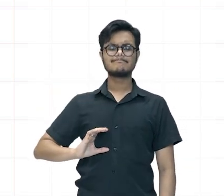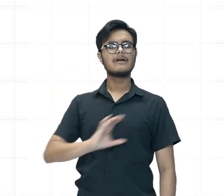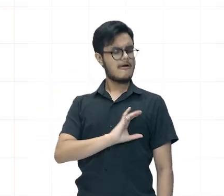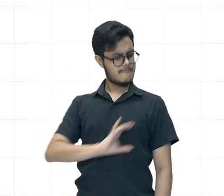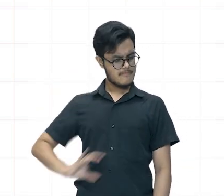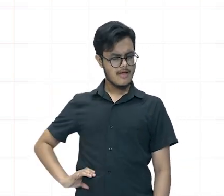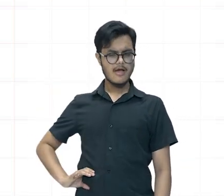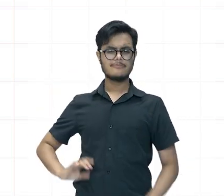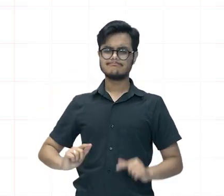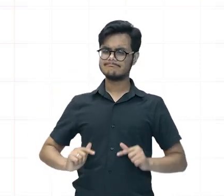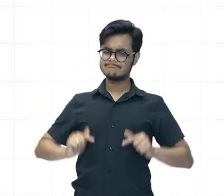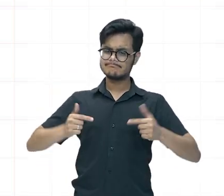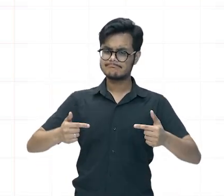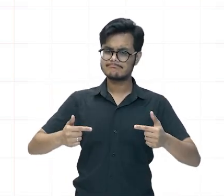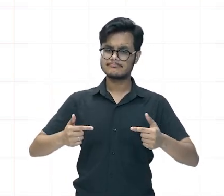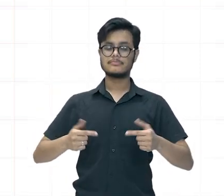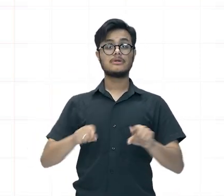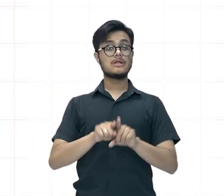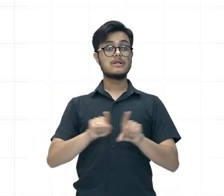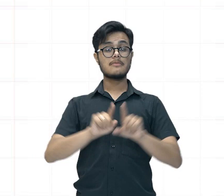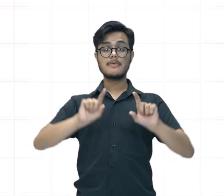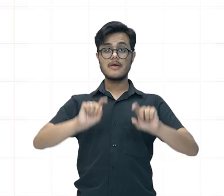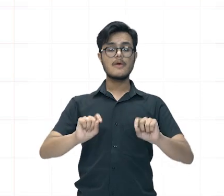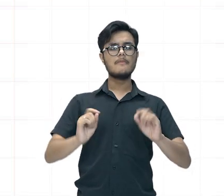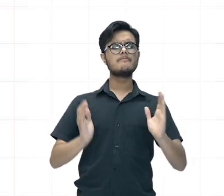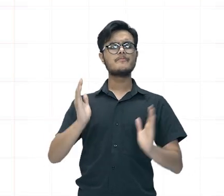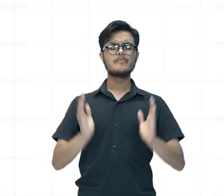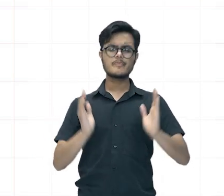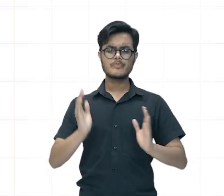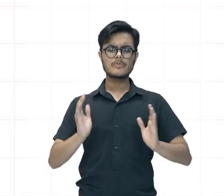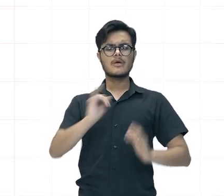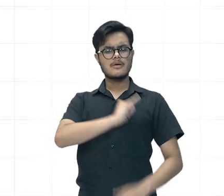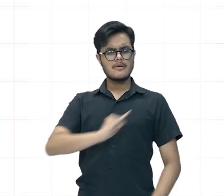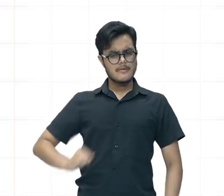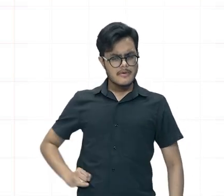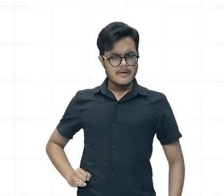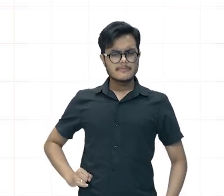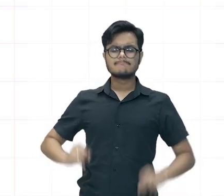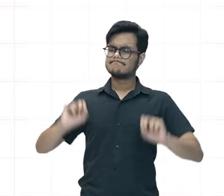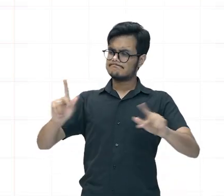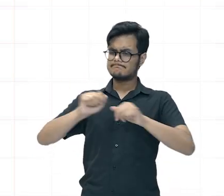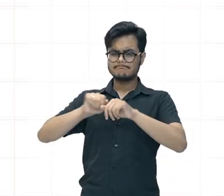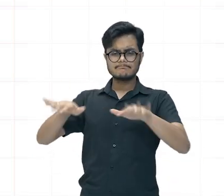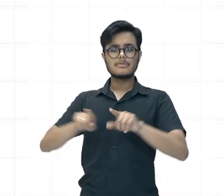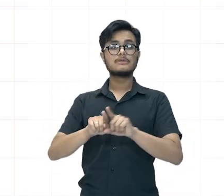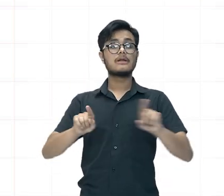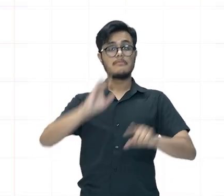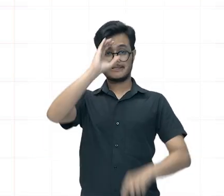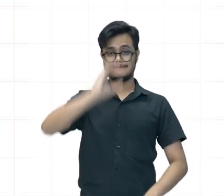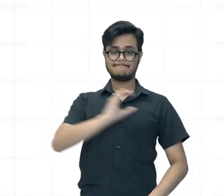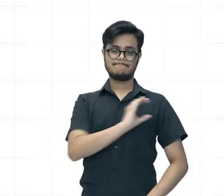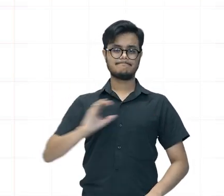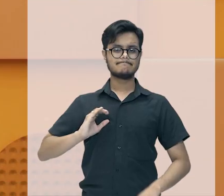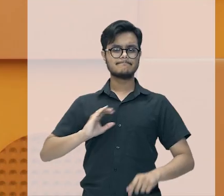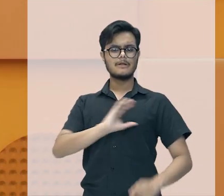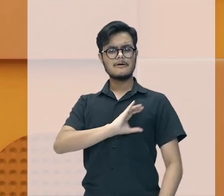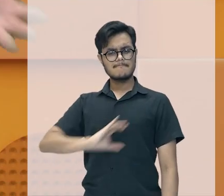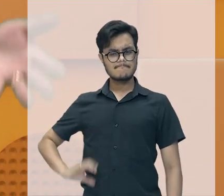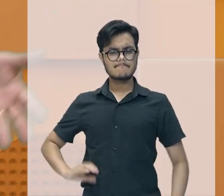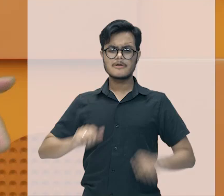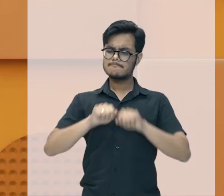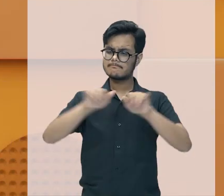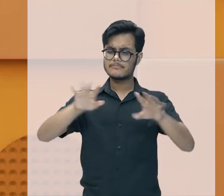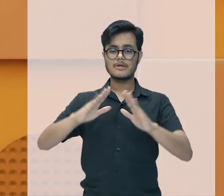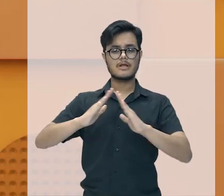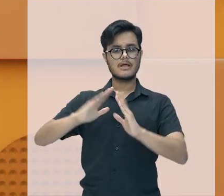porque nós vimos, né, que a partir do momento que o Império Franco ele vai se expandindo, ele vai também expandindo o quê, né? As